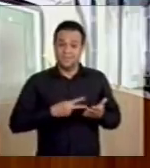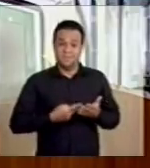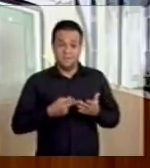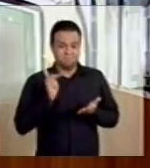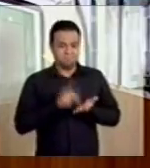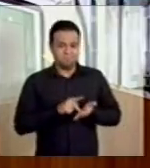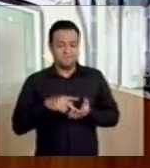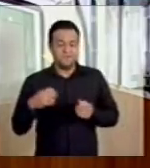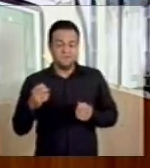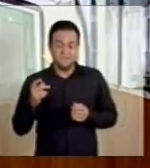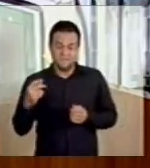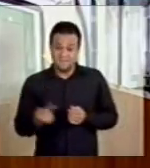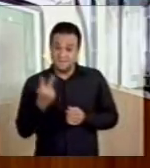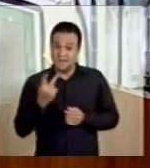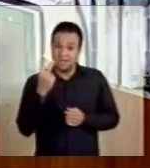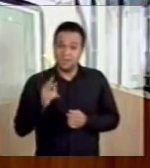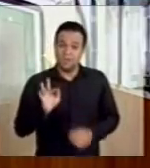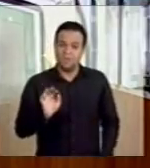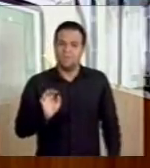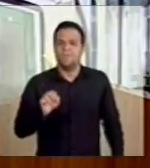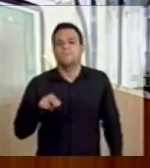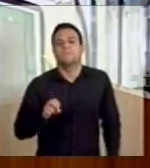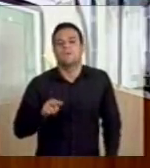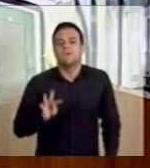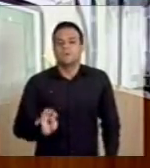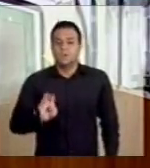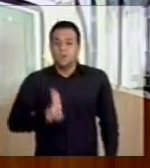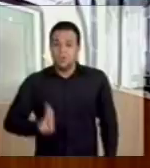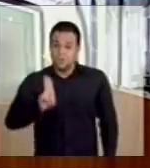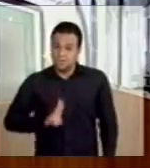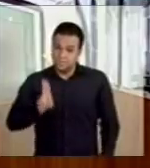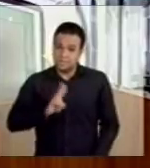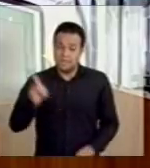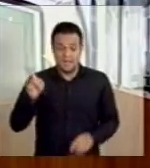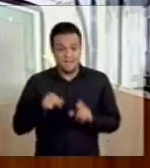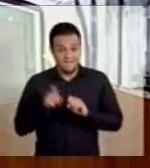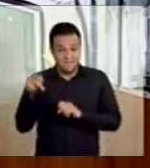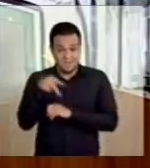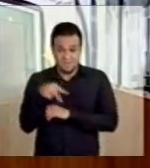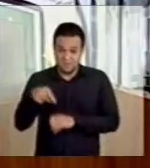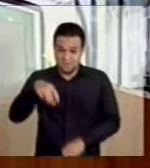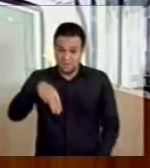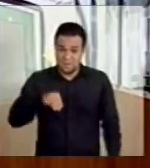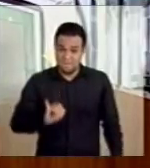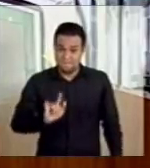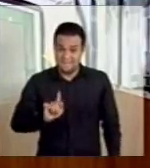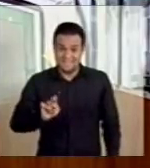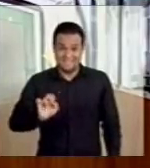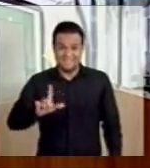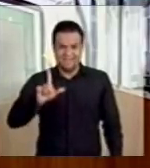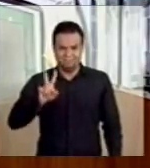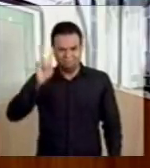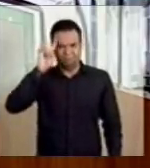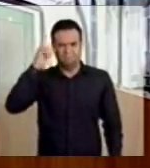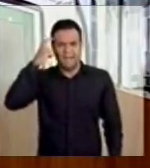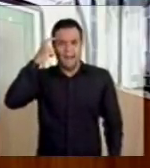valor fonte, para utilizar uma expressão cunhada pelo saudoso professor Miguel Reale, que